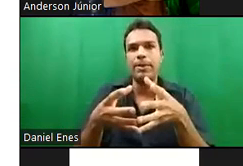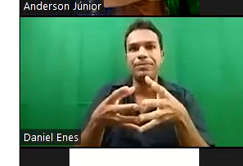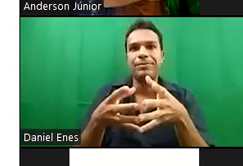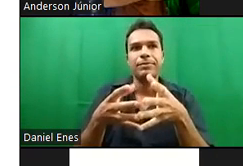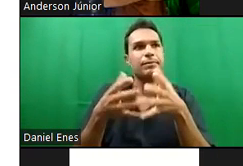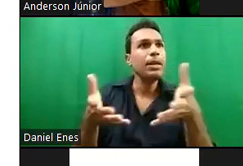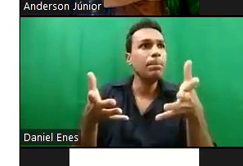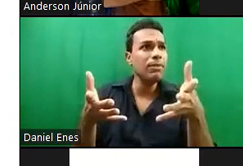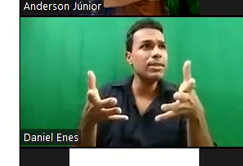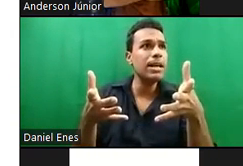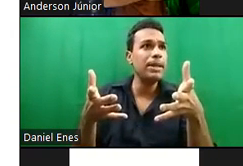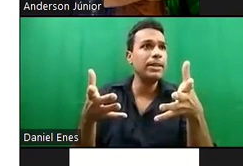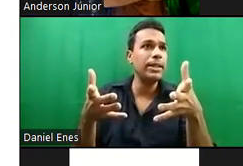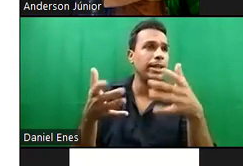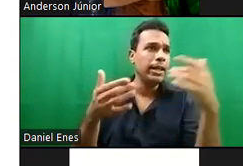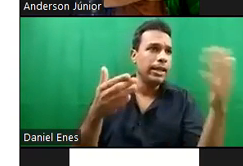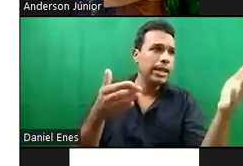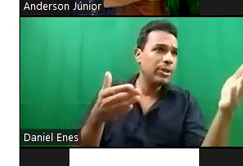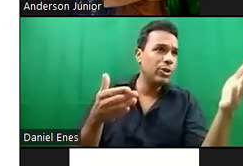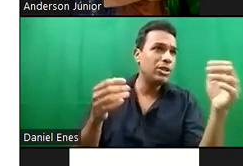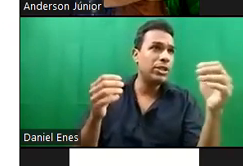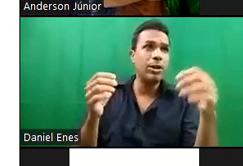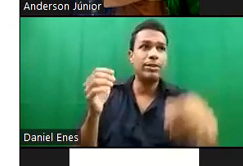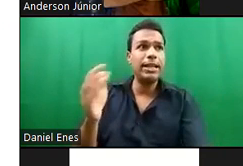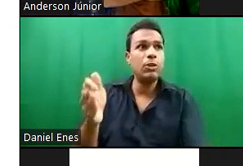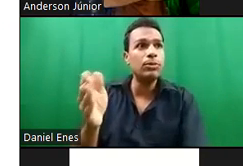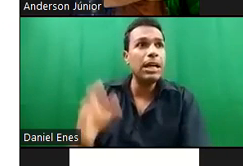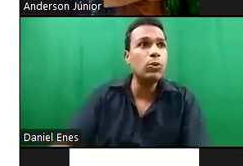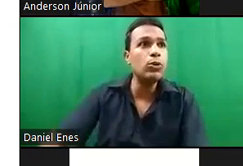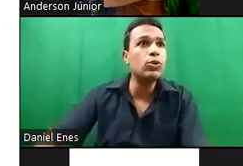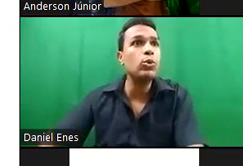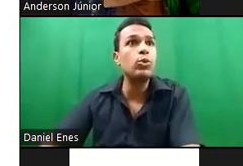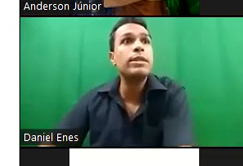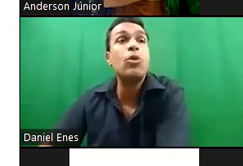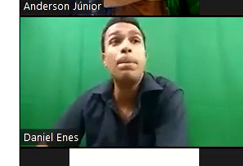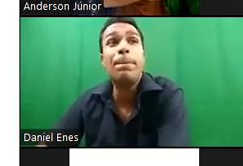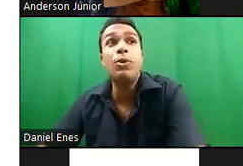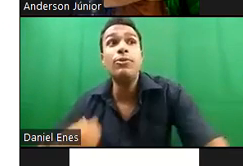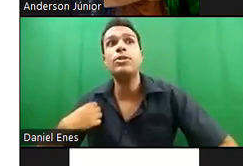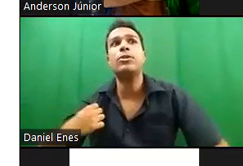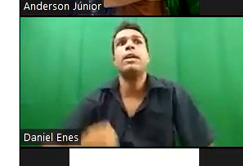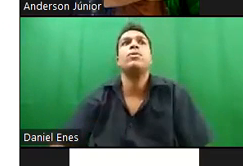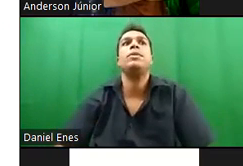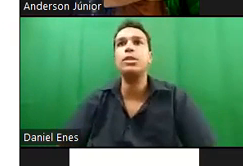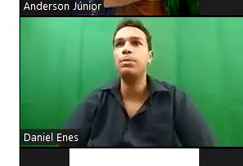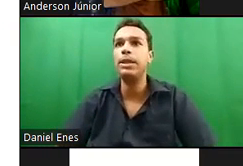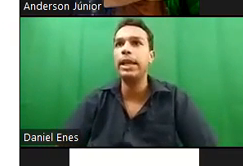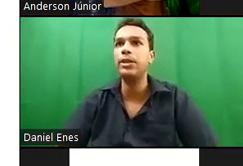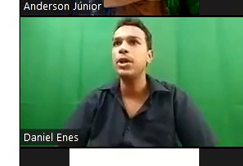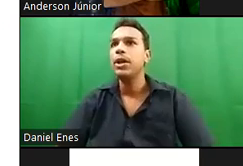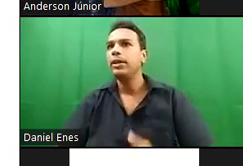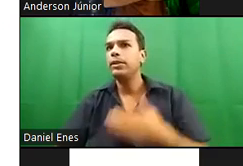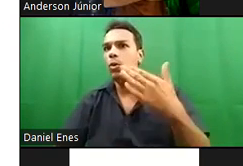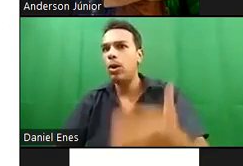forma para você aprender. E aí eu dei algumas dicas. Ó, tenha contato com estudos e com profissionais ouvintes